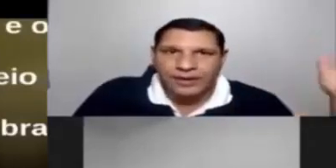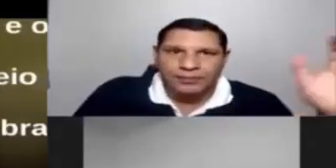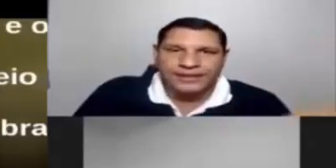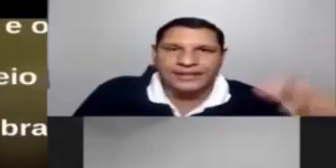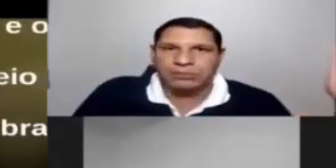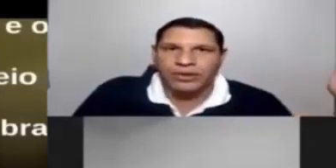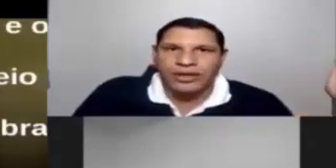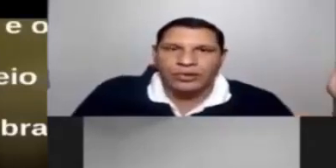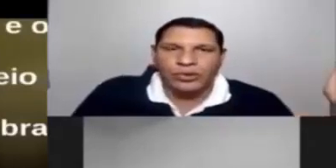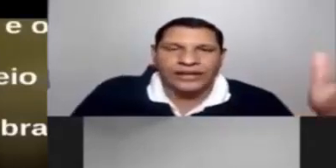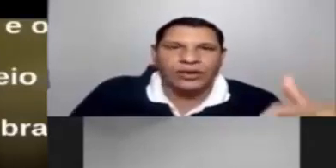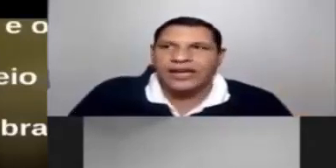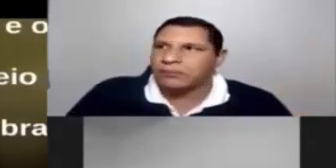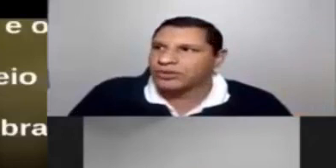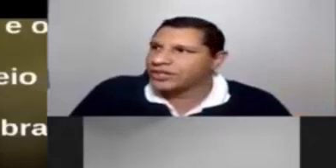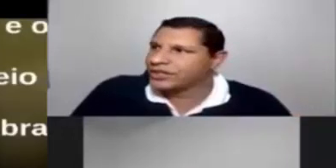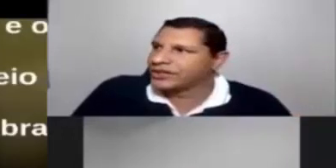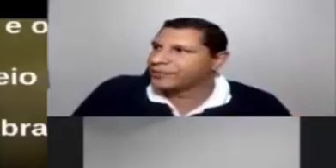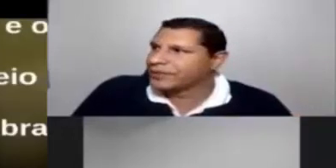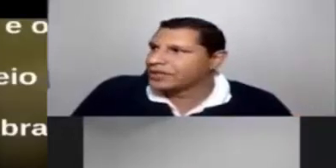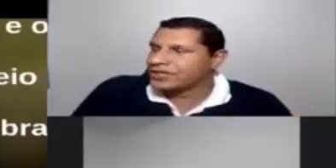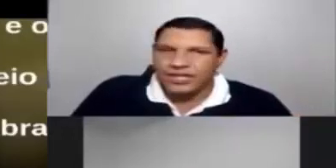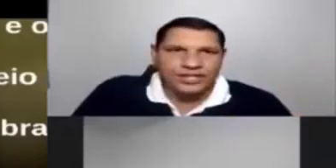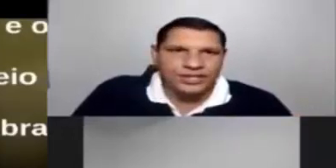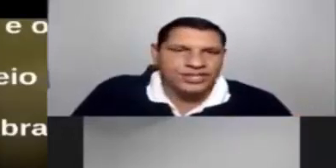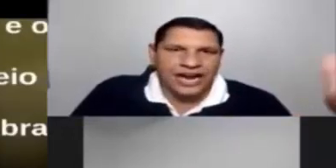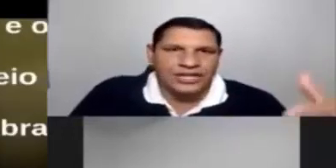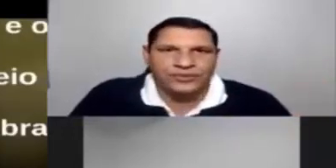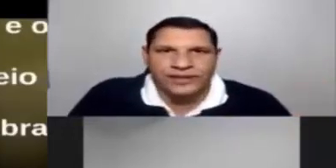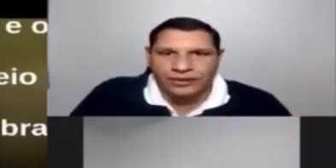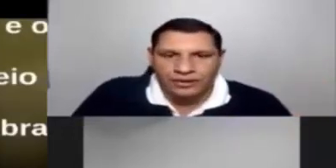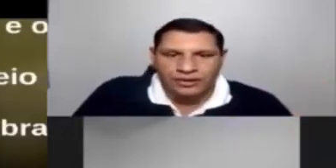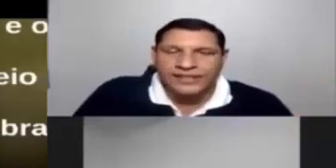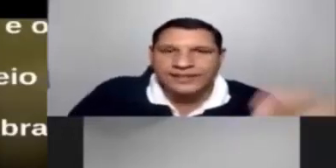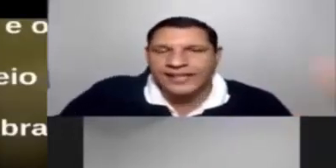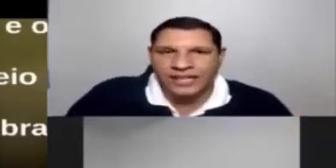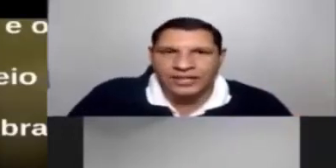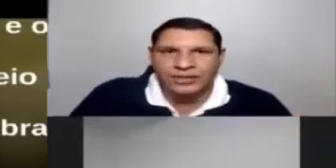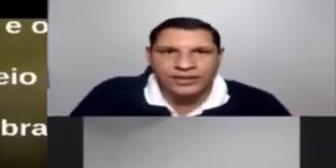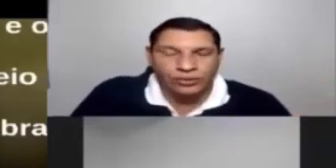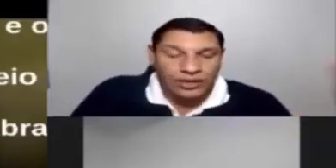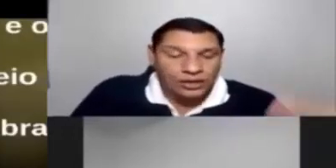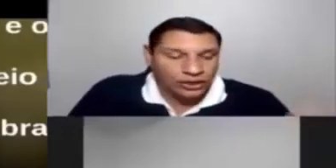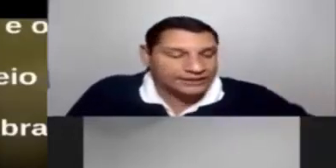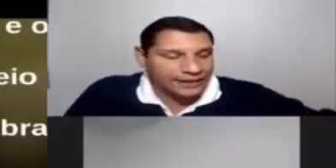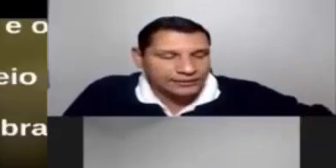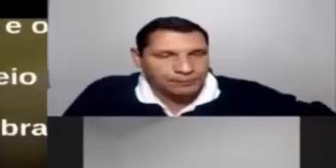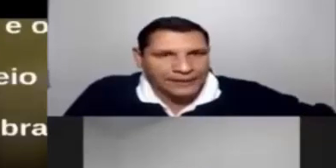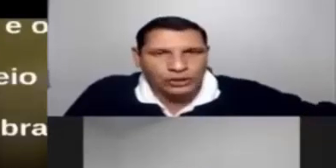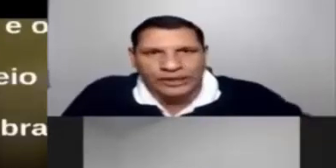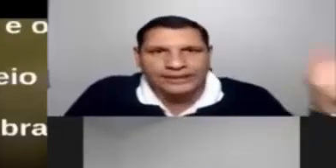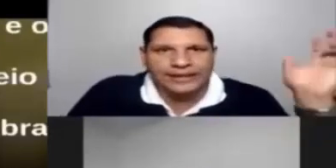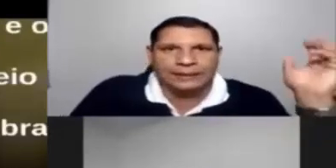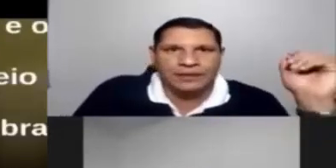que, por exemplo, quando é que eu lembro de de Charles Finney? Nem sei quem é Charles Finney, só sei